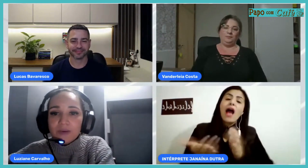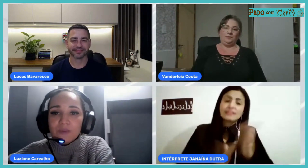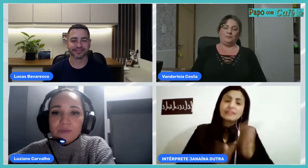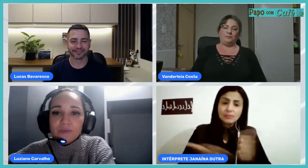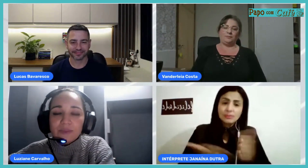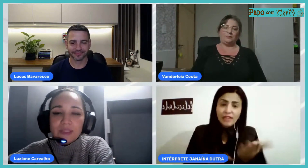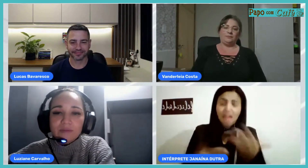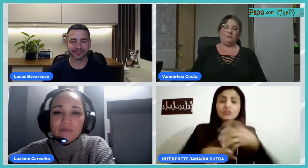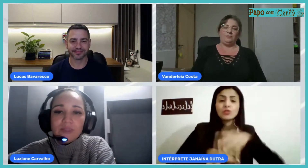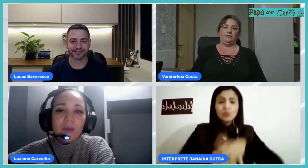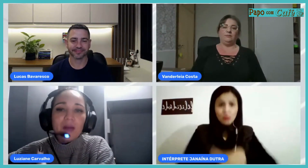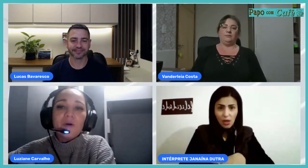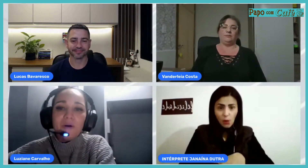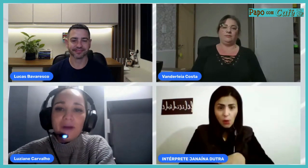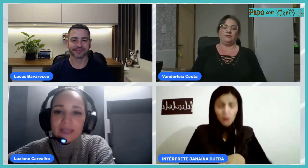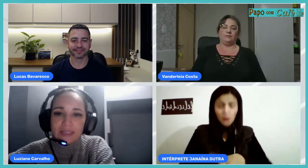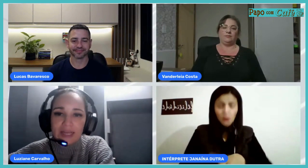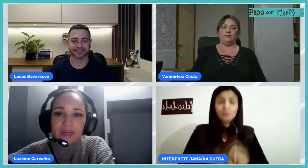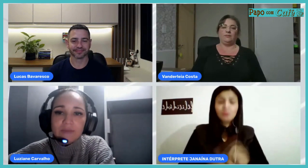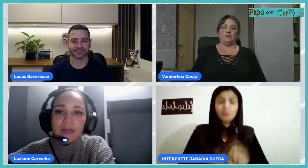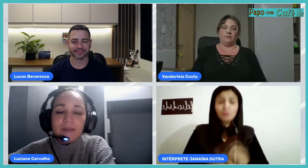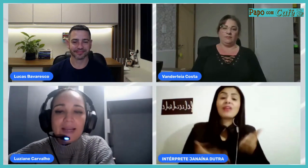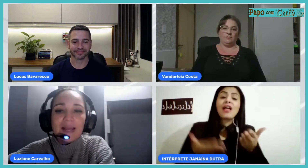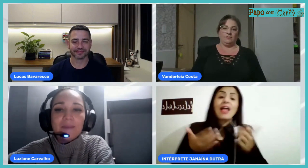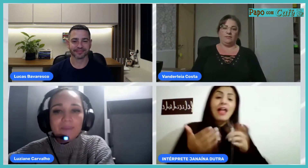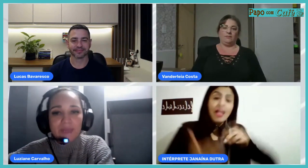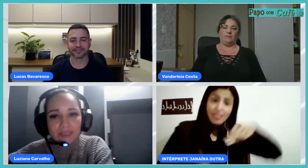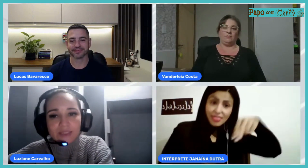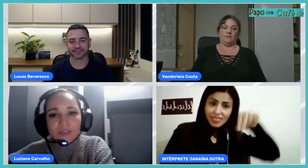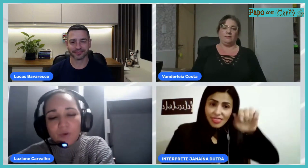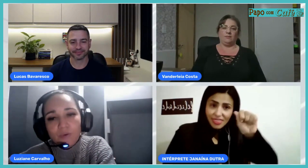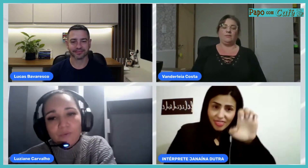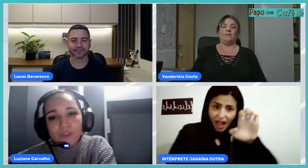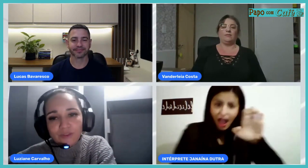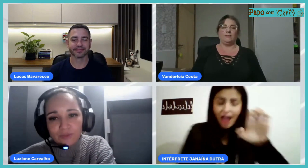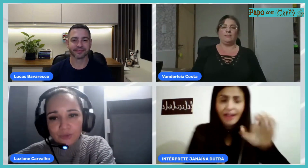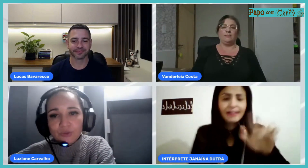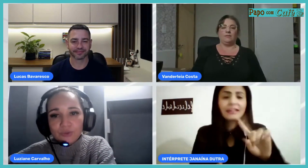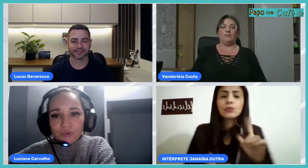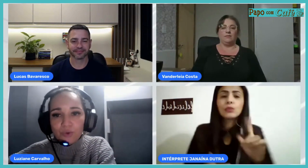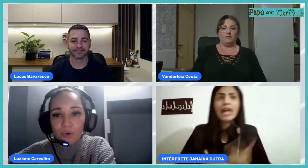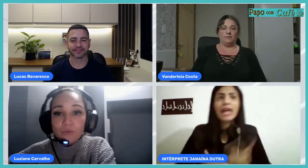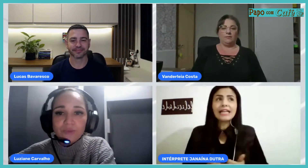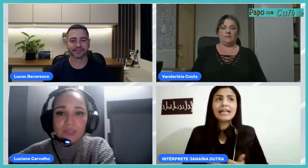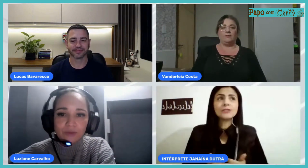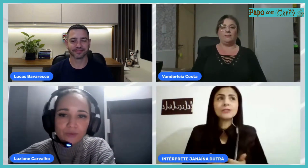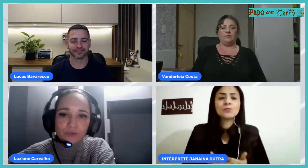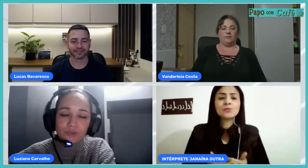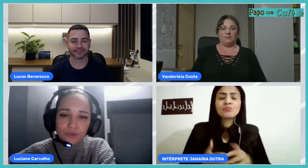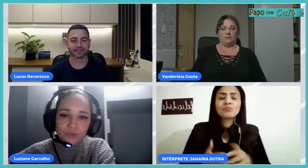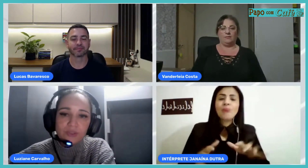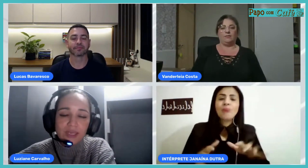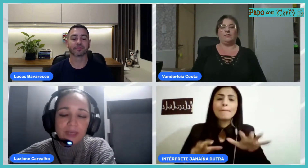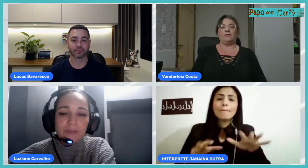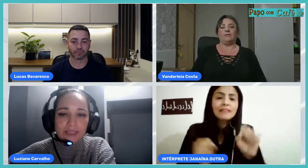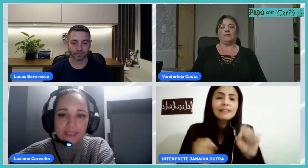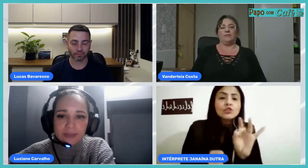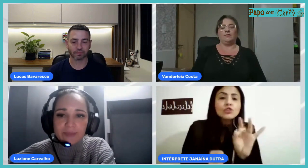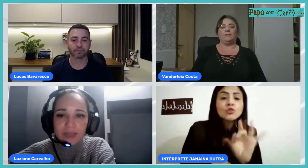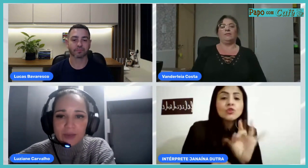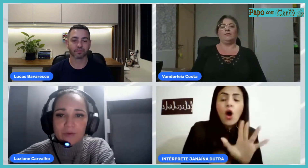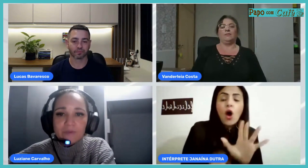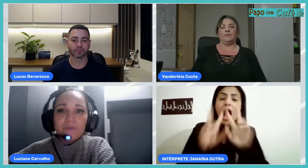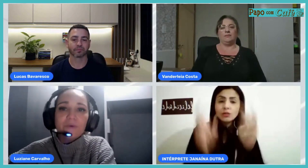ele não acolhe, né, não trabalha apenas com o indivíduo surdo, com os alunos surdos,